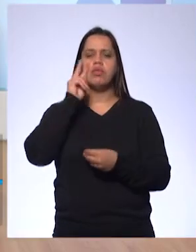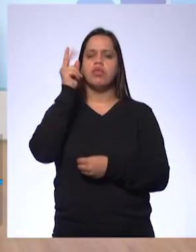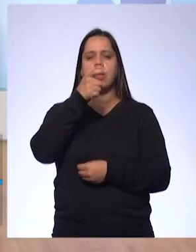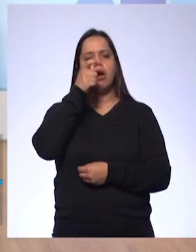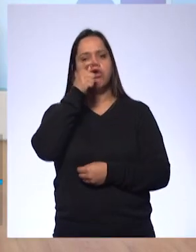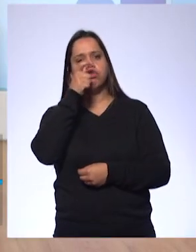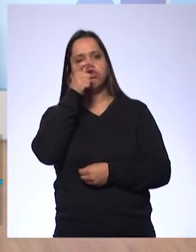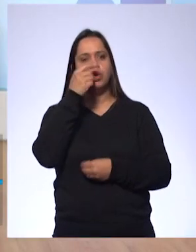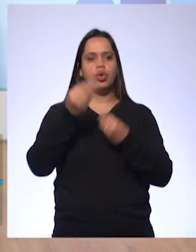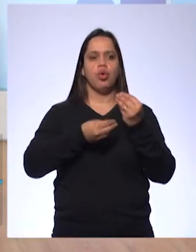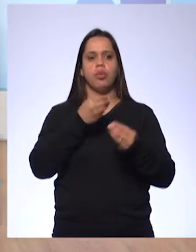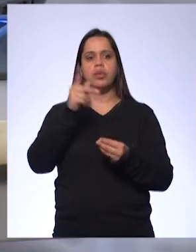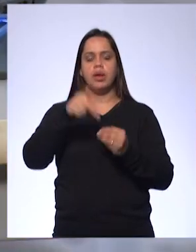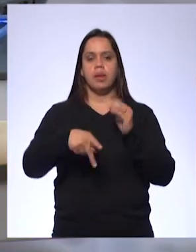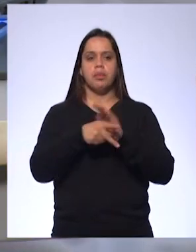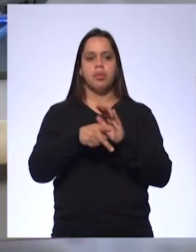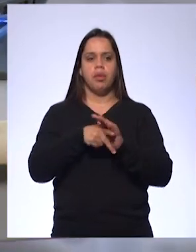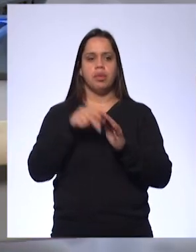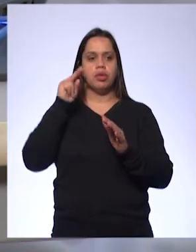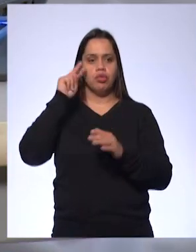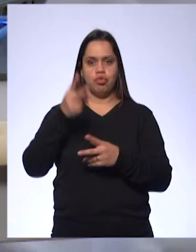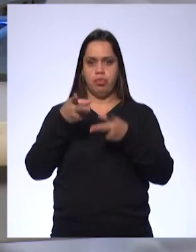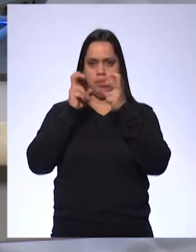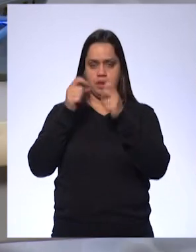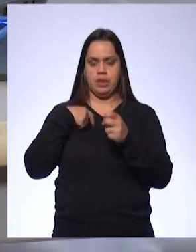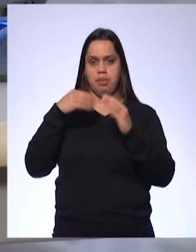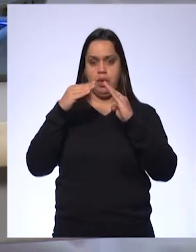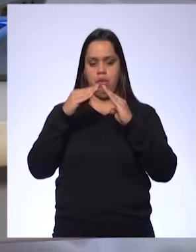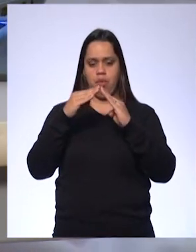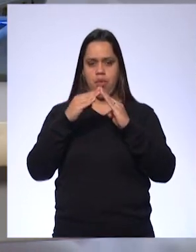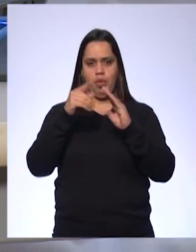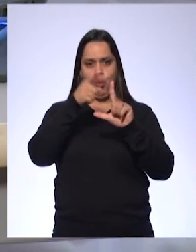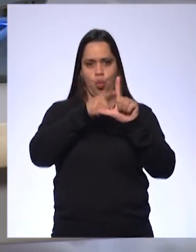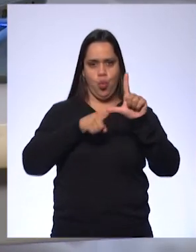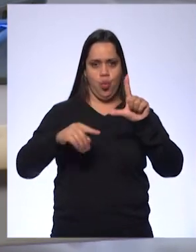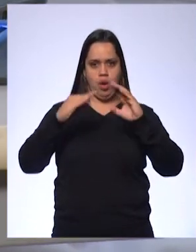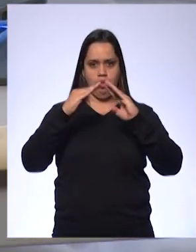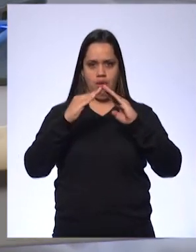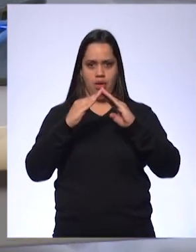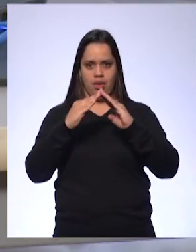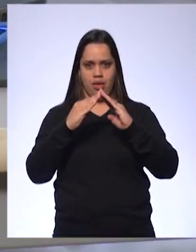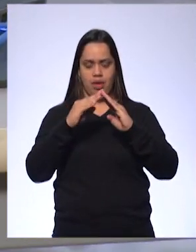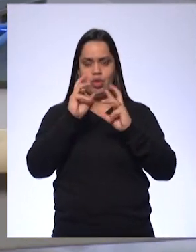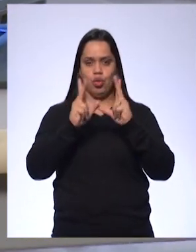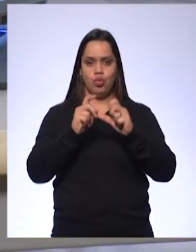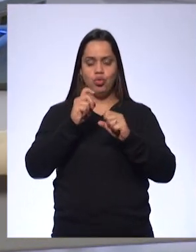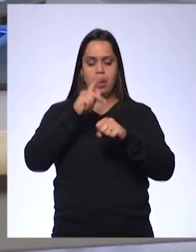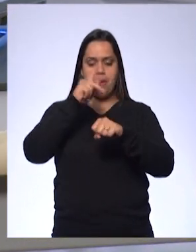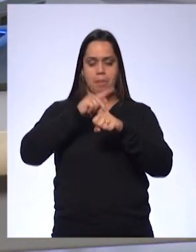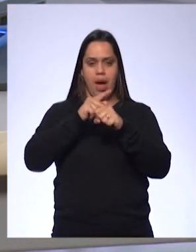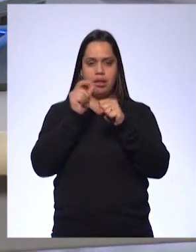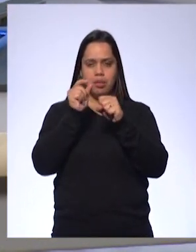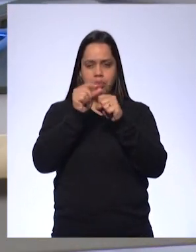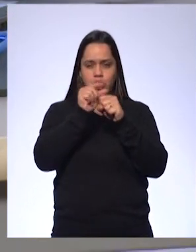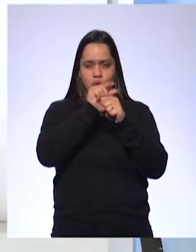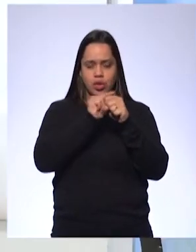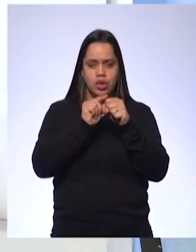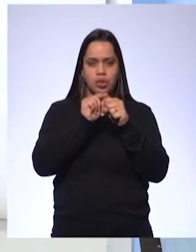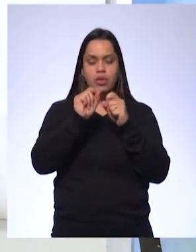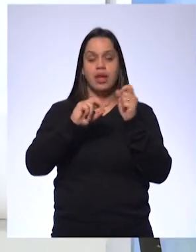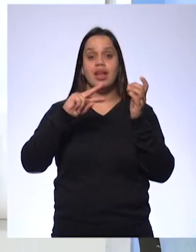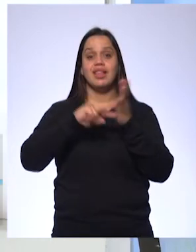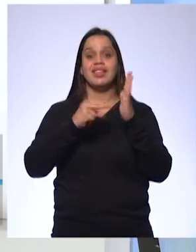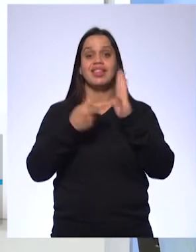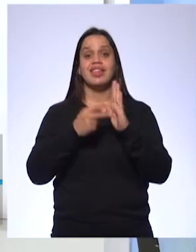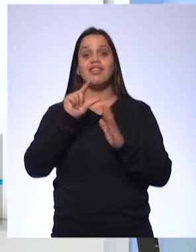ó, de deposição, desse cristal, ele, na verdade, caracteriza uma outra